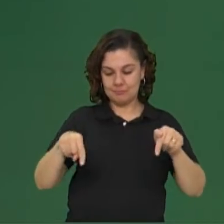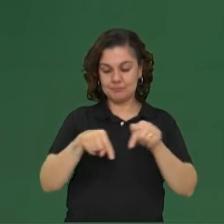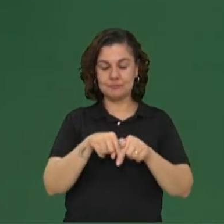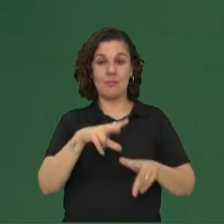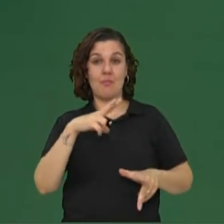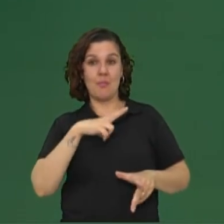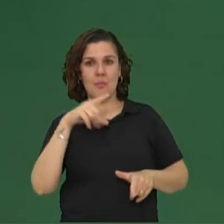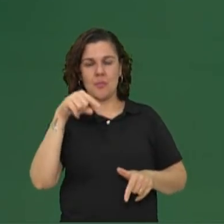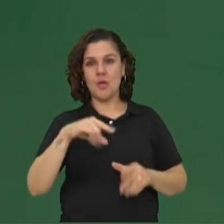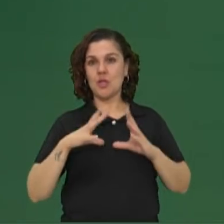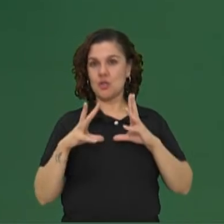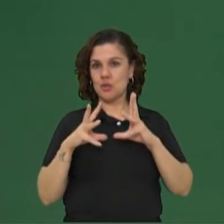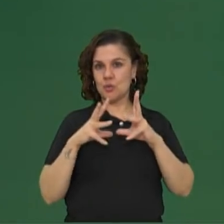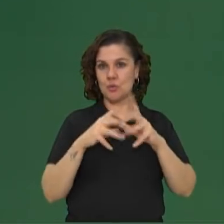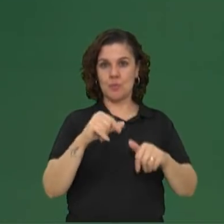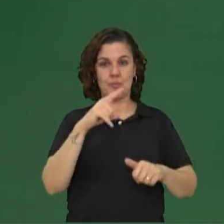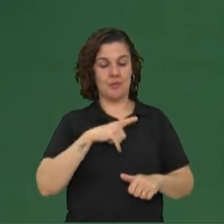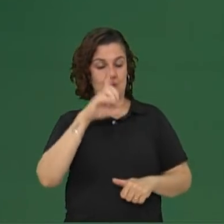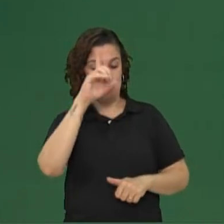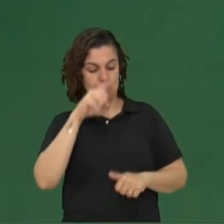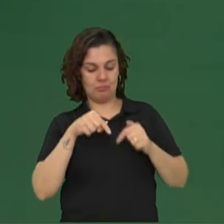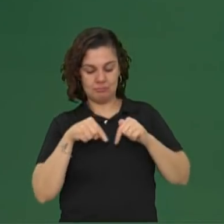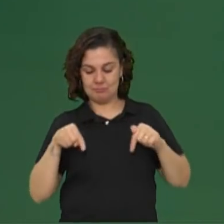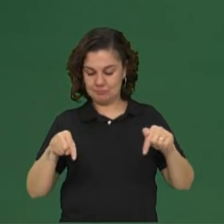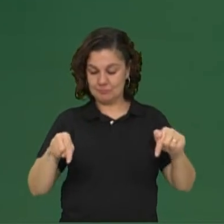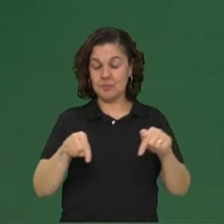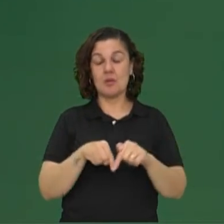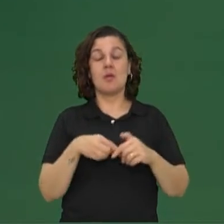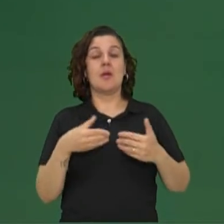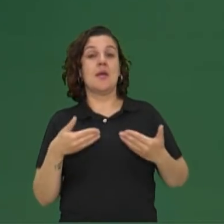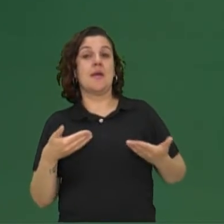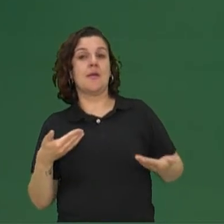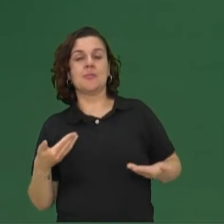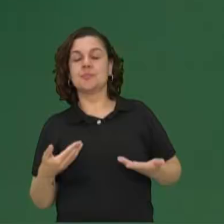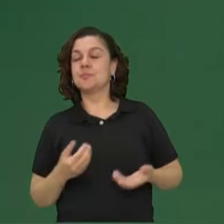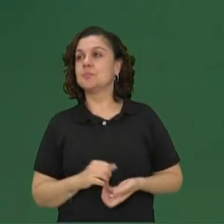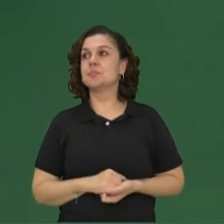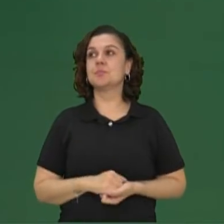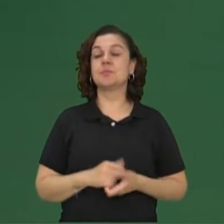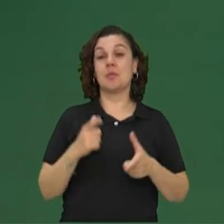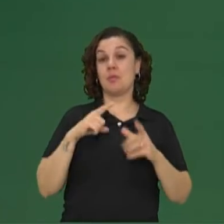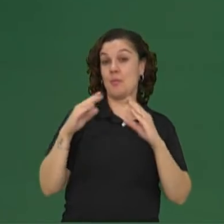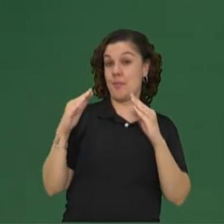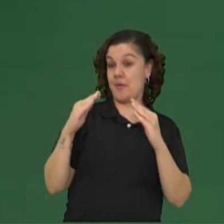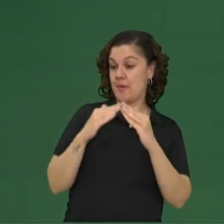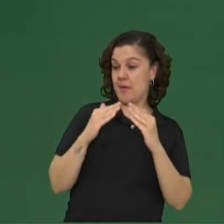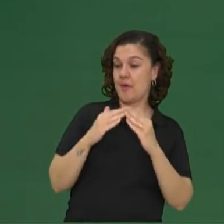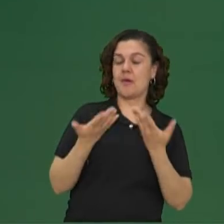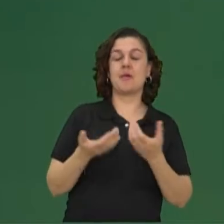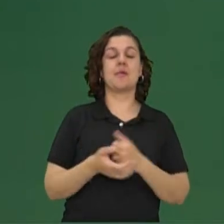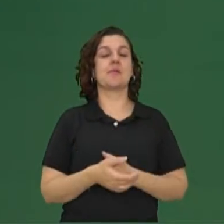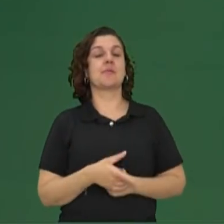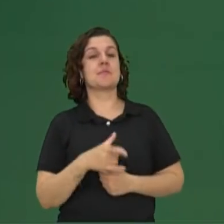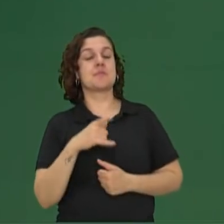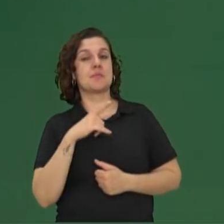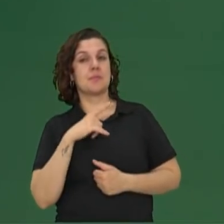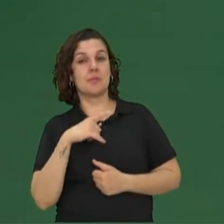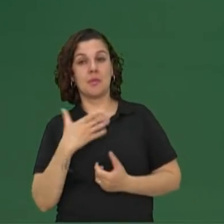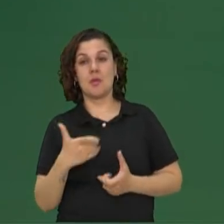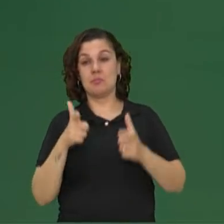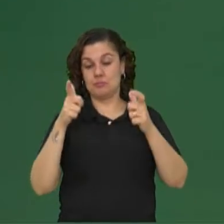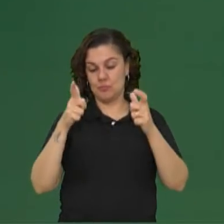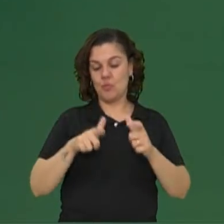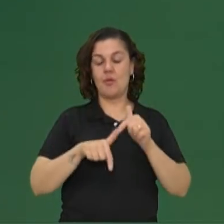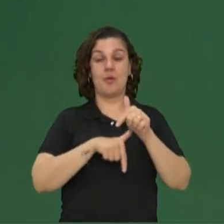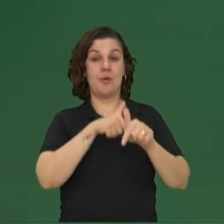direito à propriedade? Todo mundo tem direito à propriedade, né? A propriedade, digamos, ter uma casa, a propriedade de ter um lugar